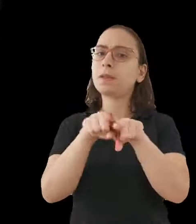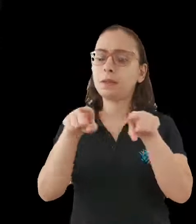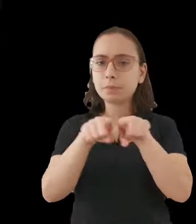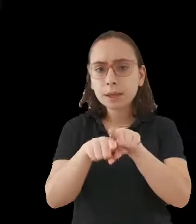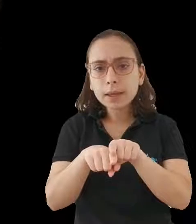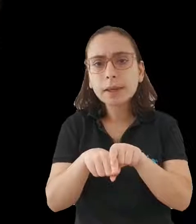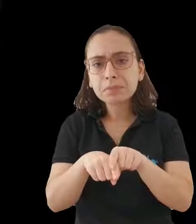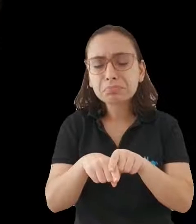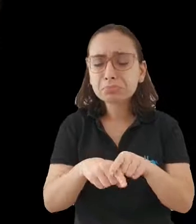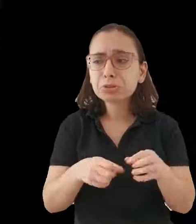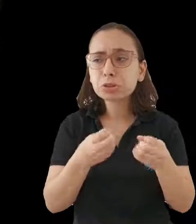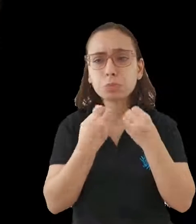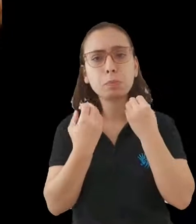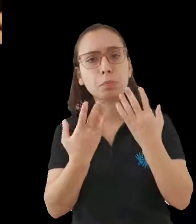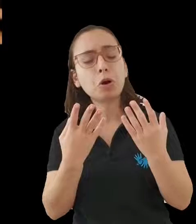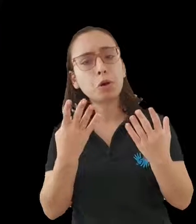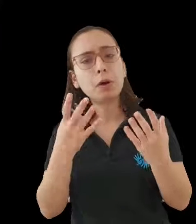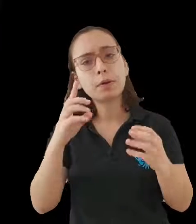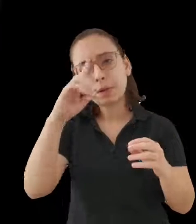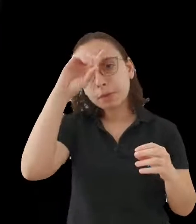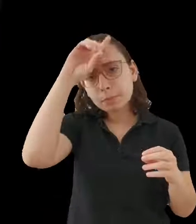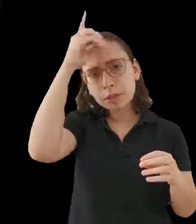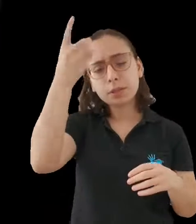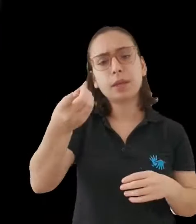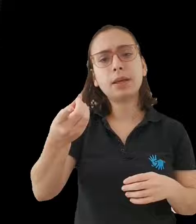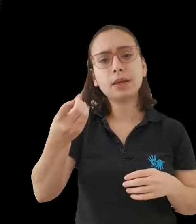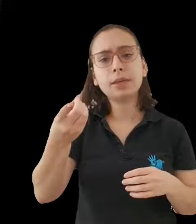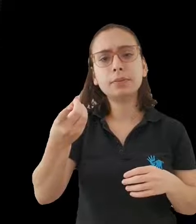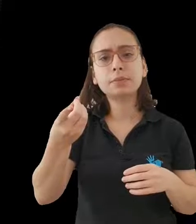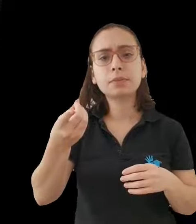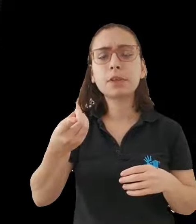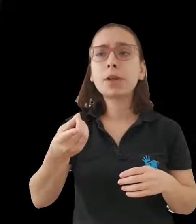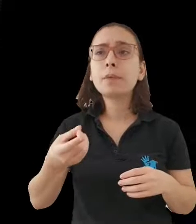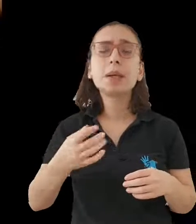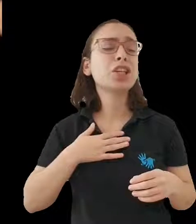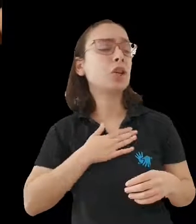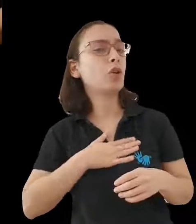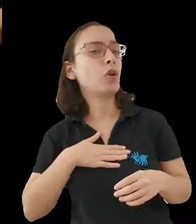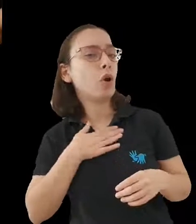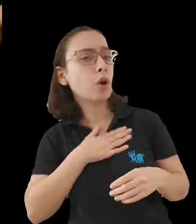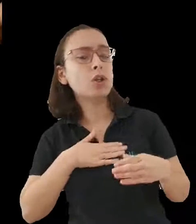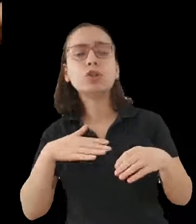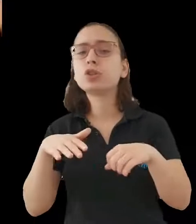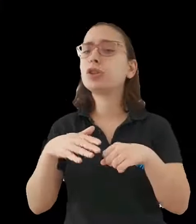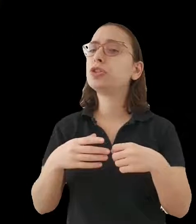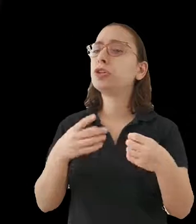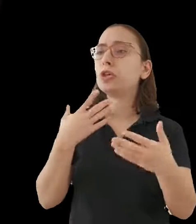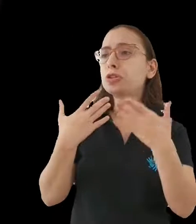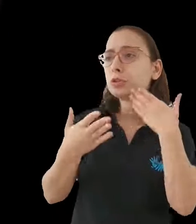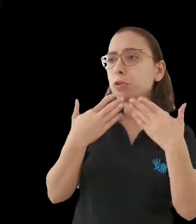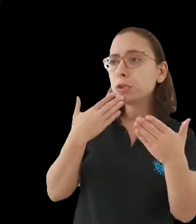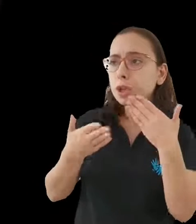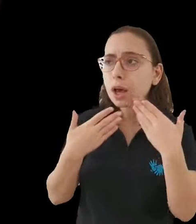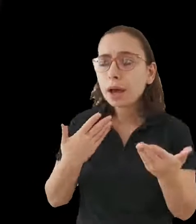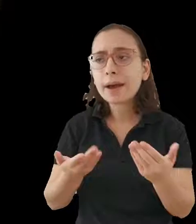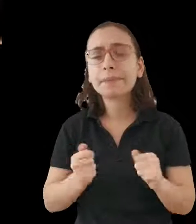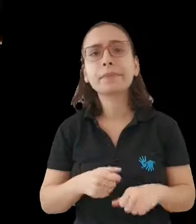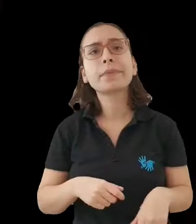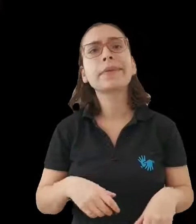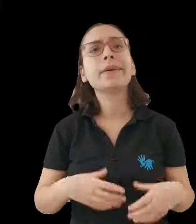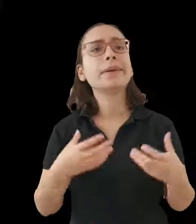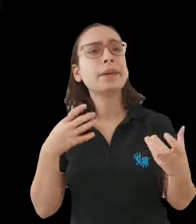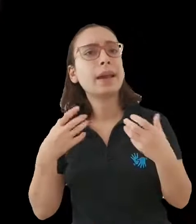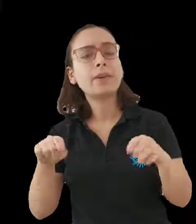isso também sirva de ideias para quem gosta de contar história, para quem quer